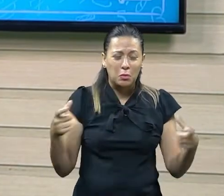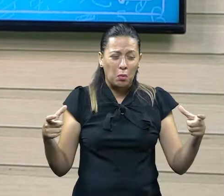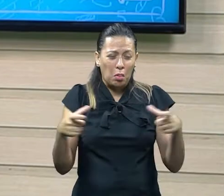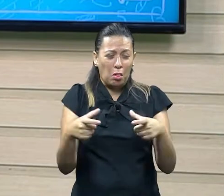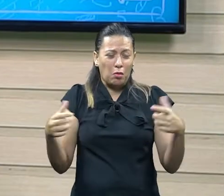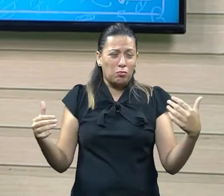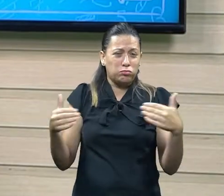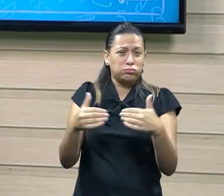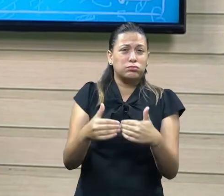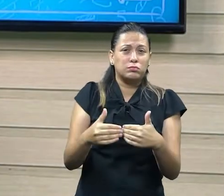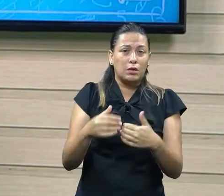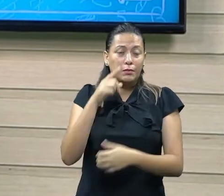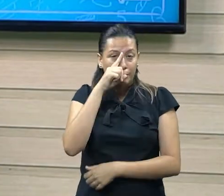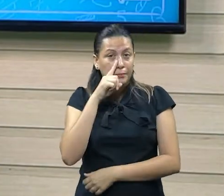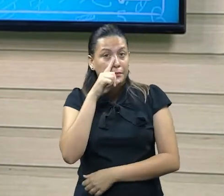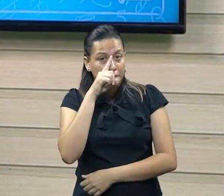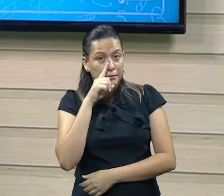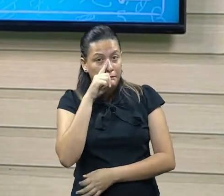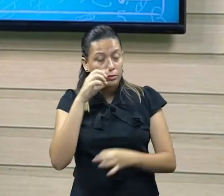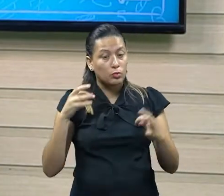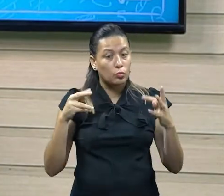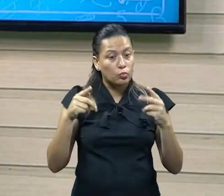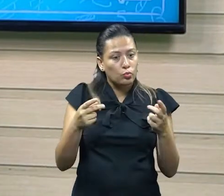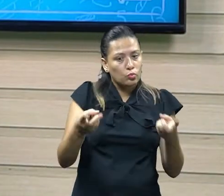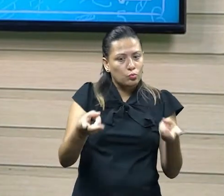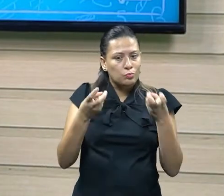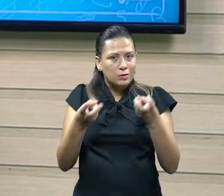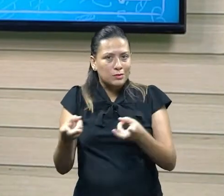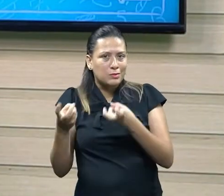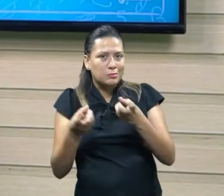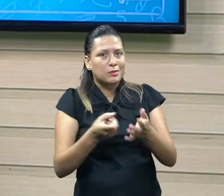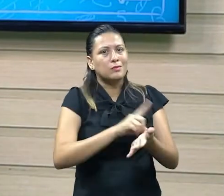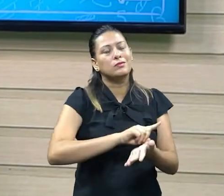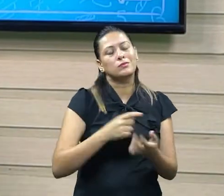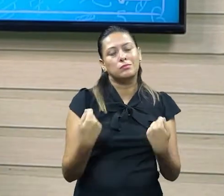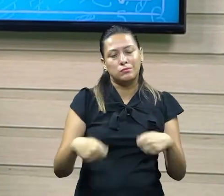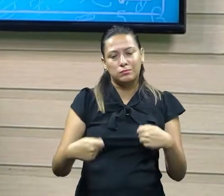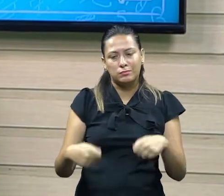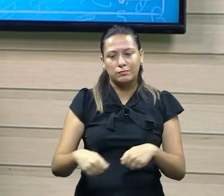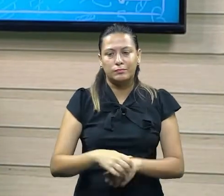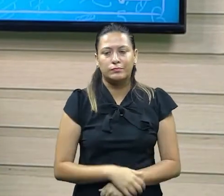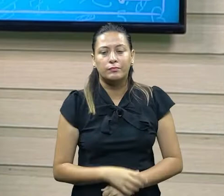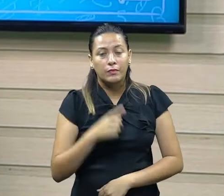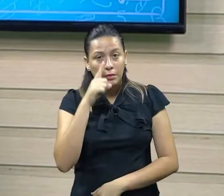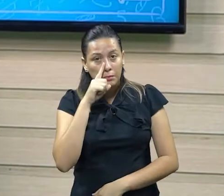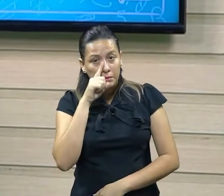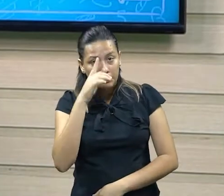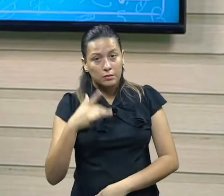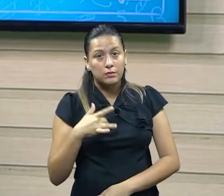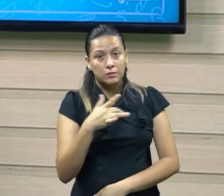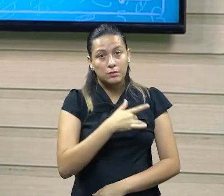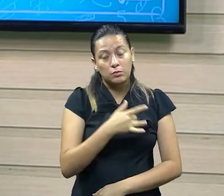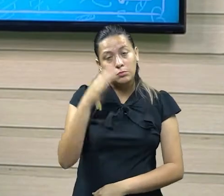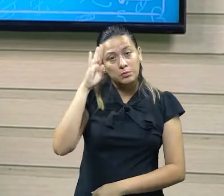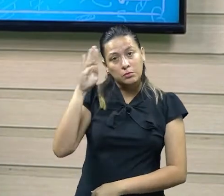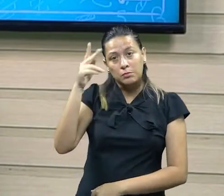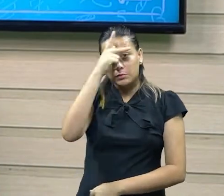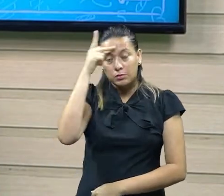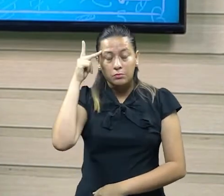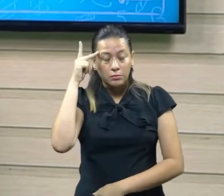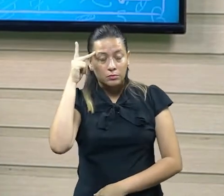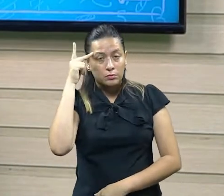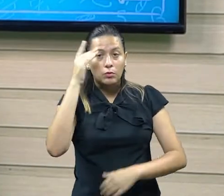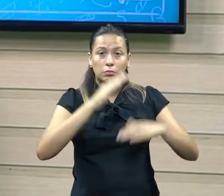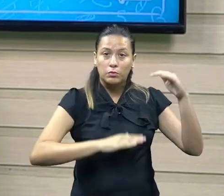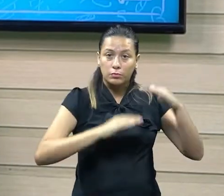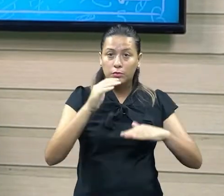confinado, é um risco, e tudo isso tem que ser verificado. Um risco à saúde, principalmente do empregado que está trabalhando